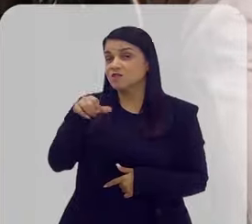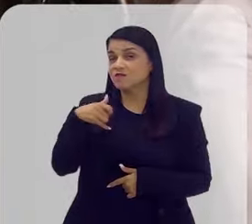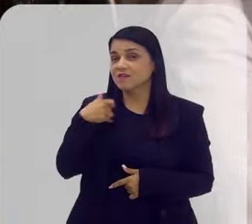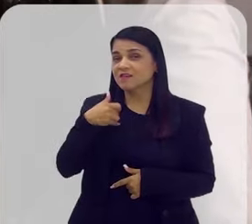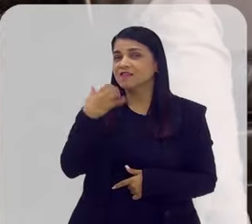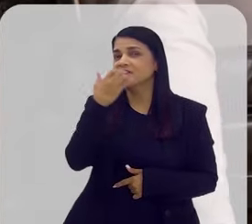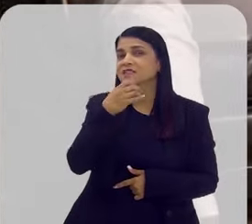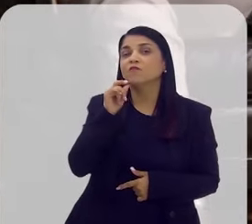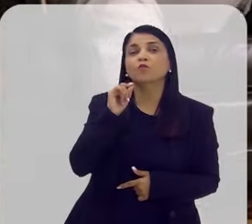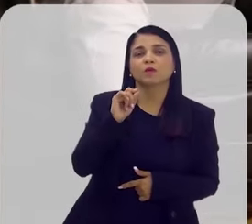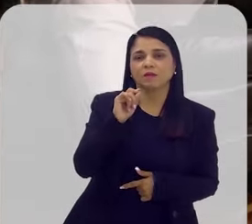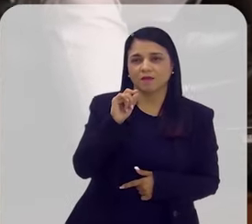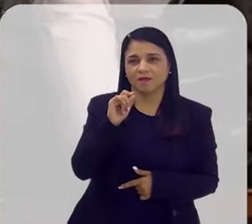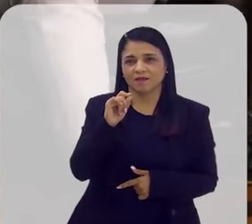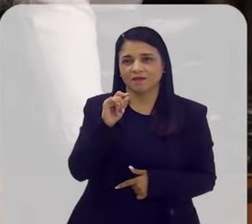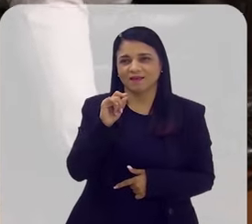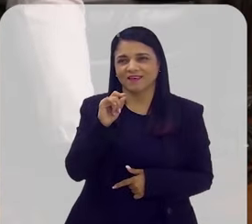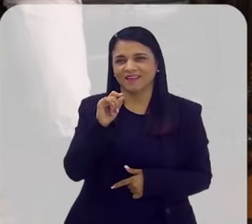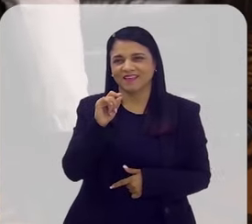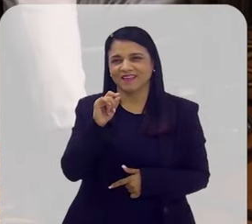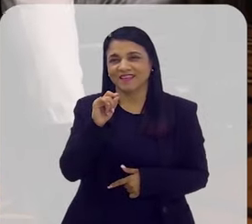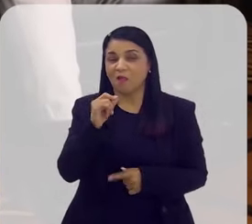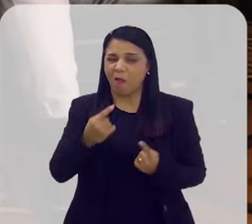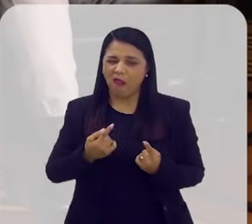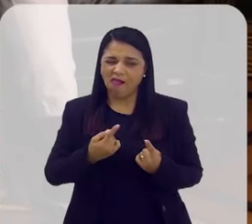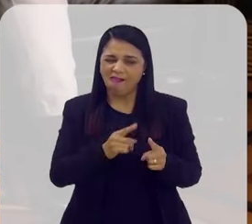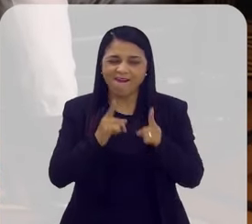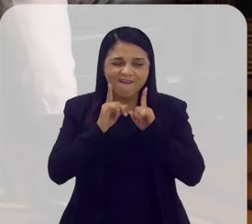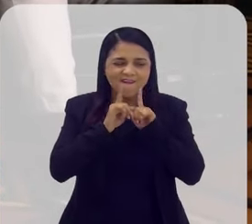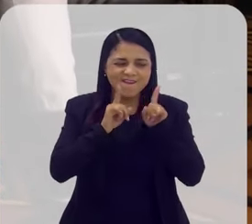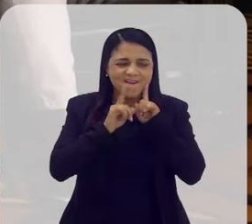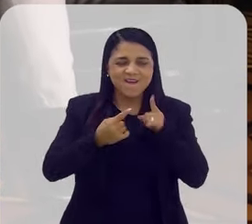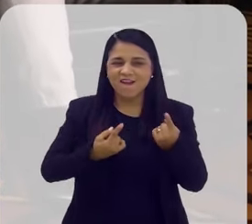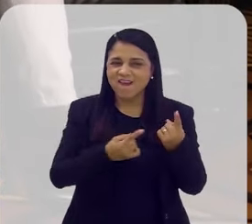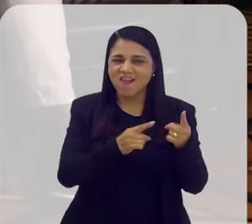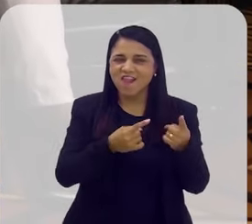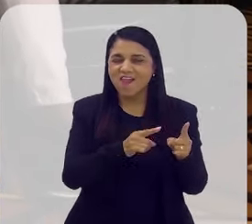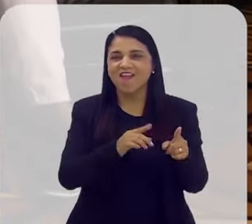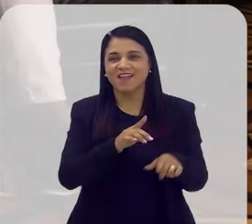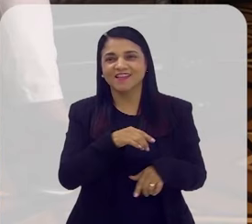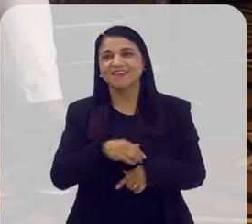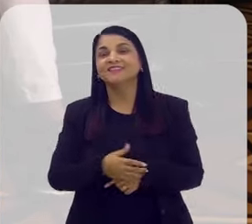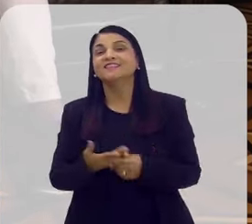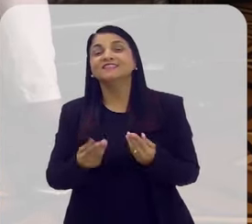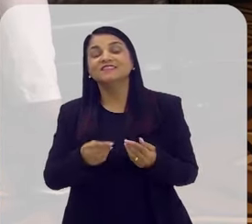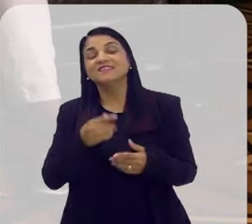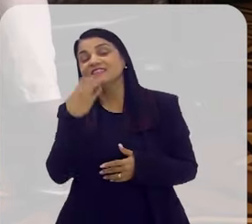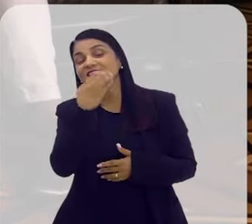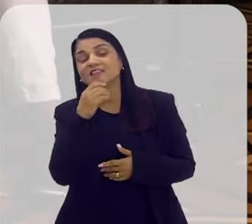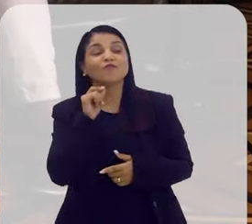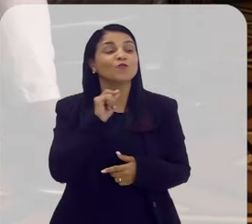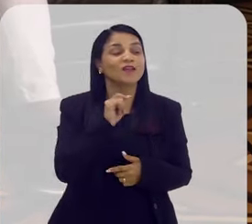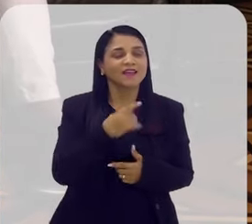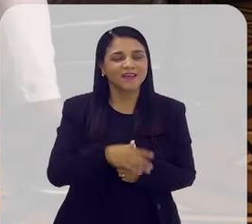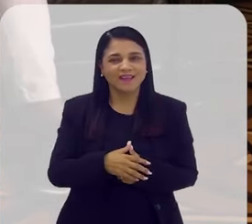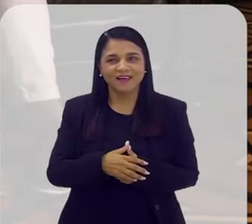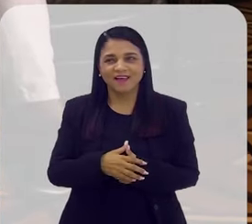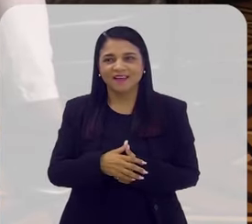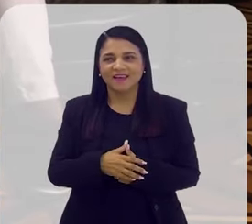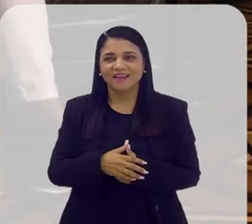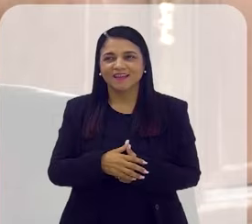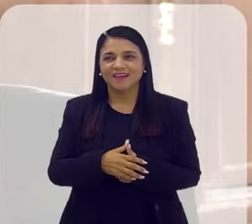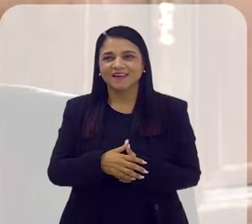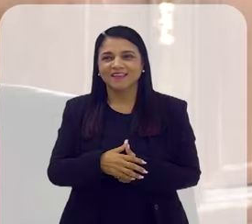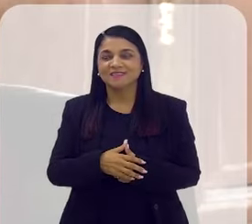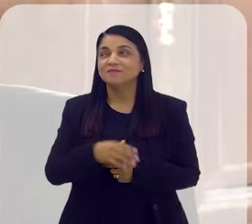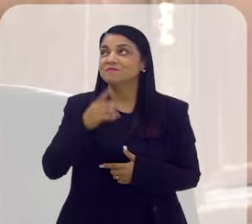aos 9 anos de idade, o que você cantava? Eu fiz isso de propósito. Deus. Eu fiz isso de propósito, Rosângela. O que você cantava? Ai,